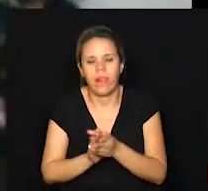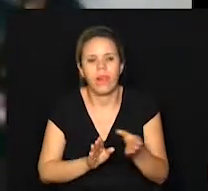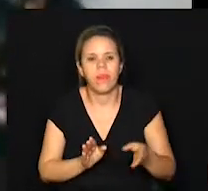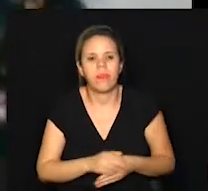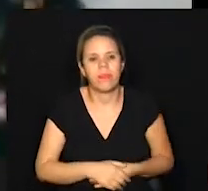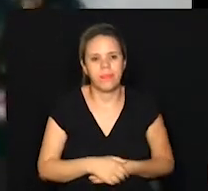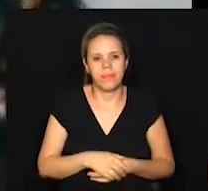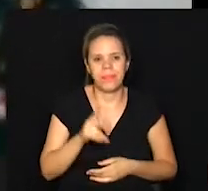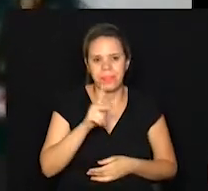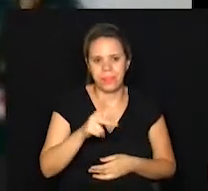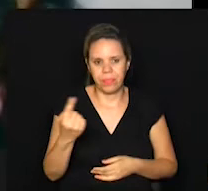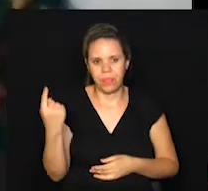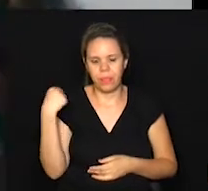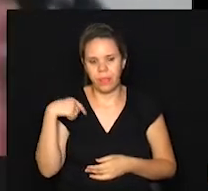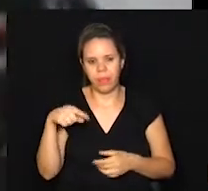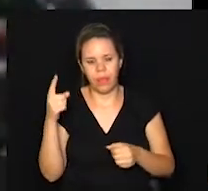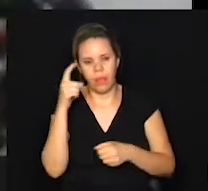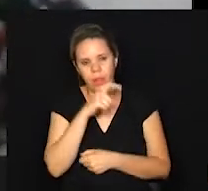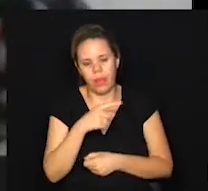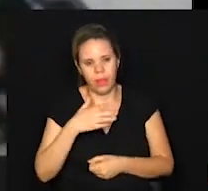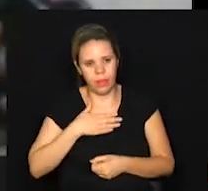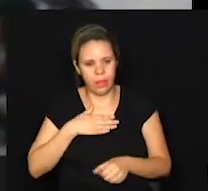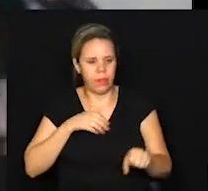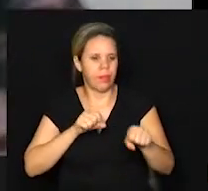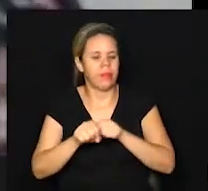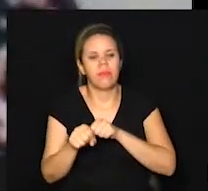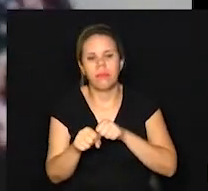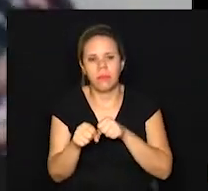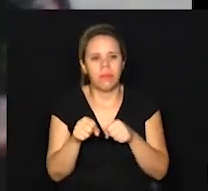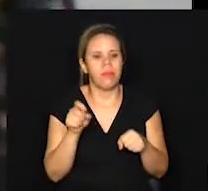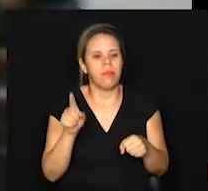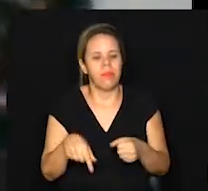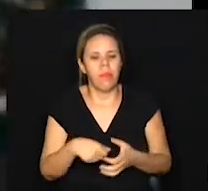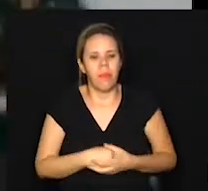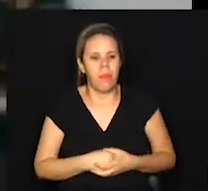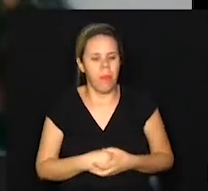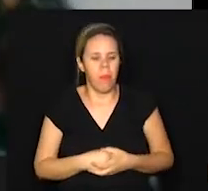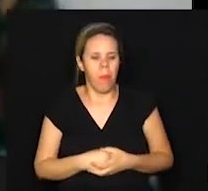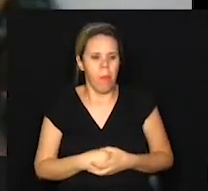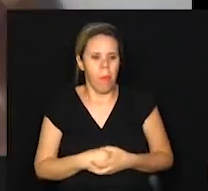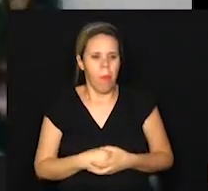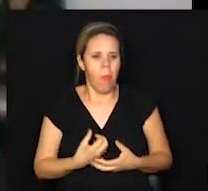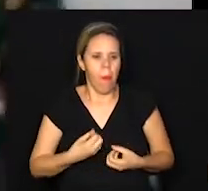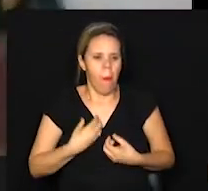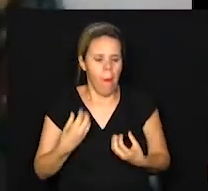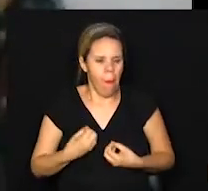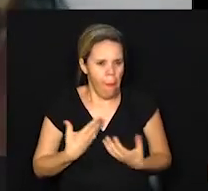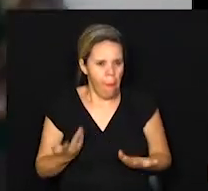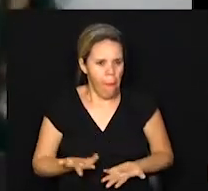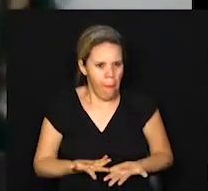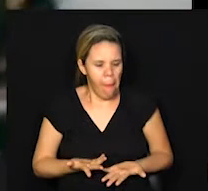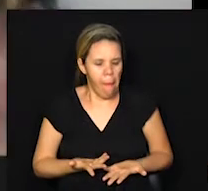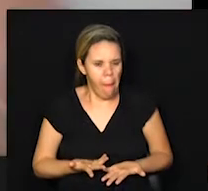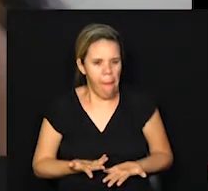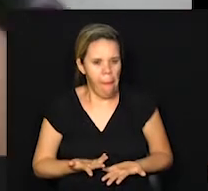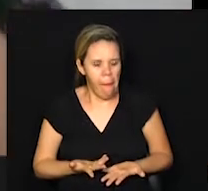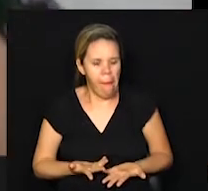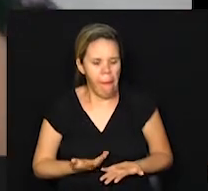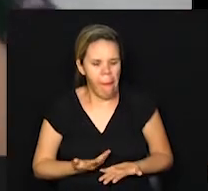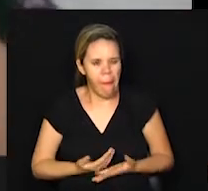para os outros professores seria mais difícil. Na minha formação é estritamente essa. A minha formação não, ela é uma formação